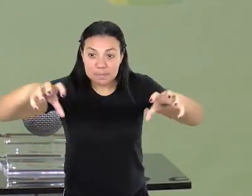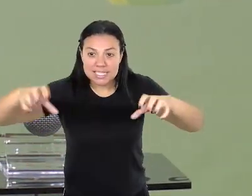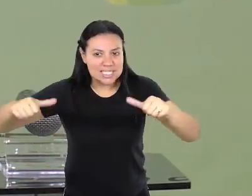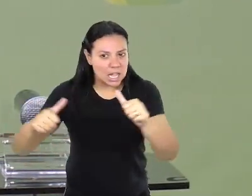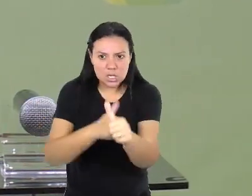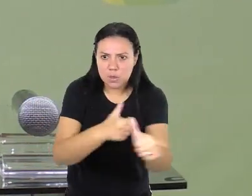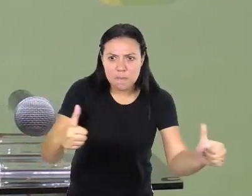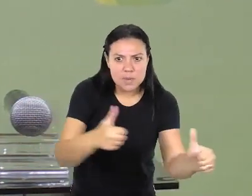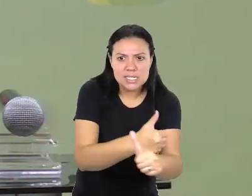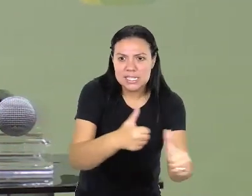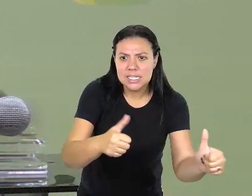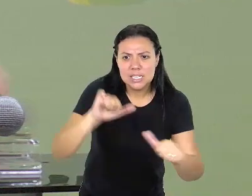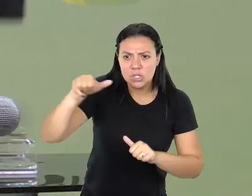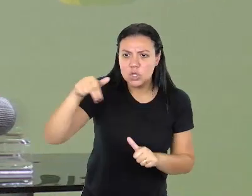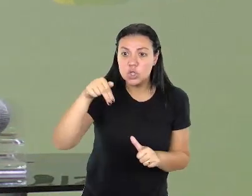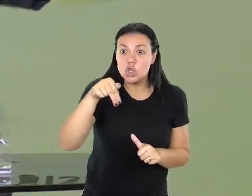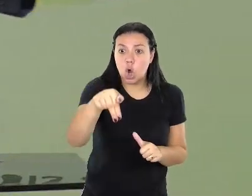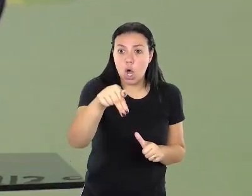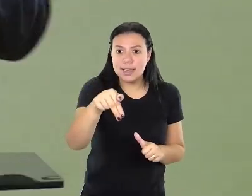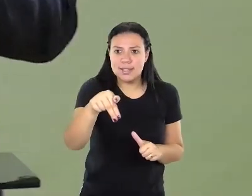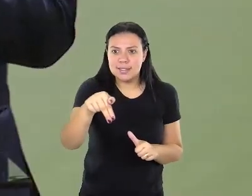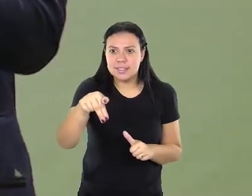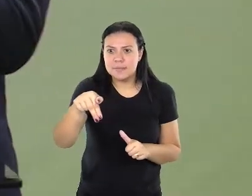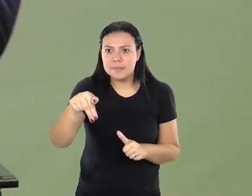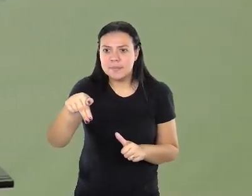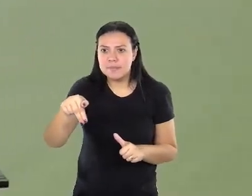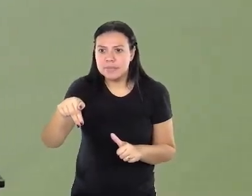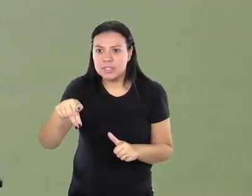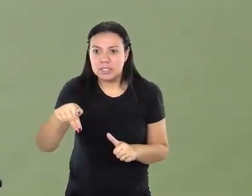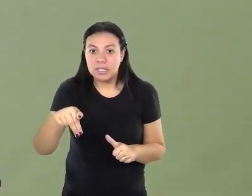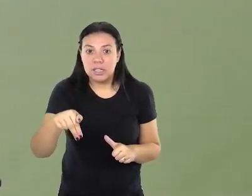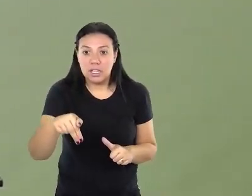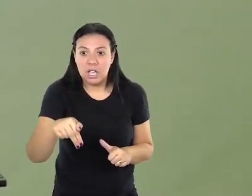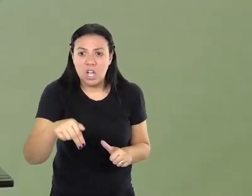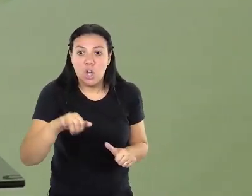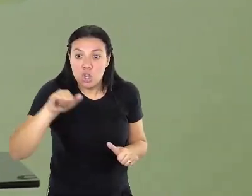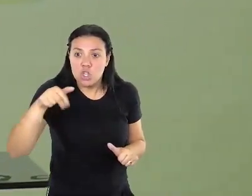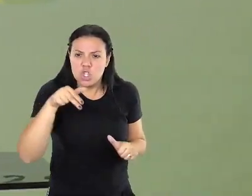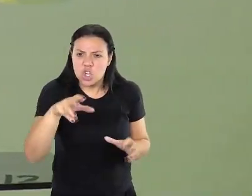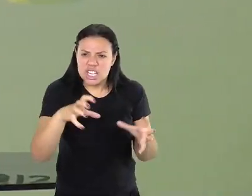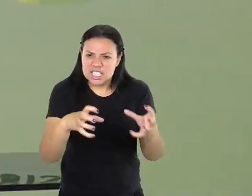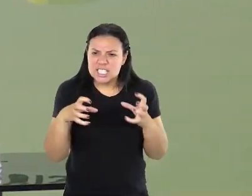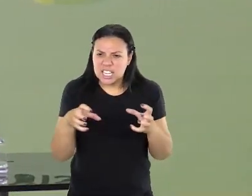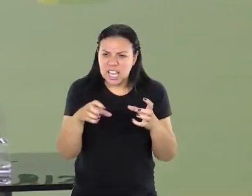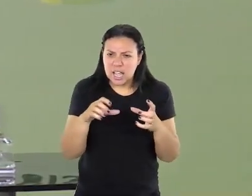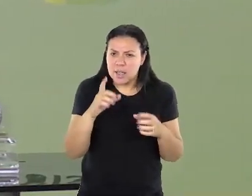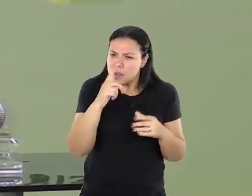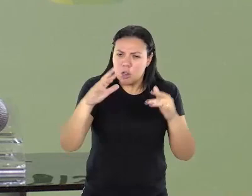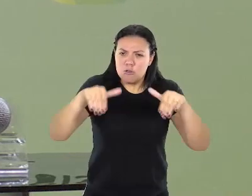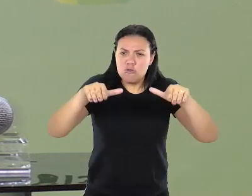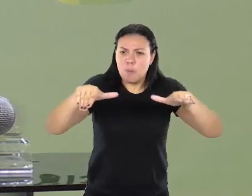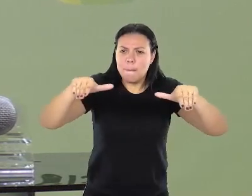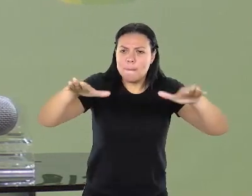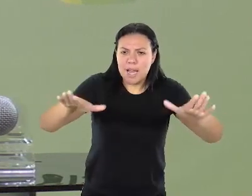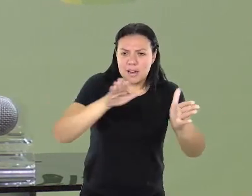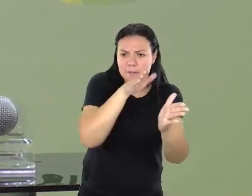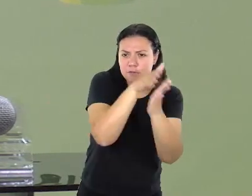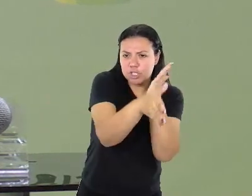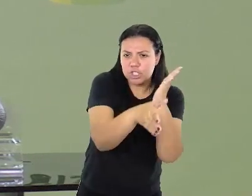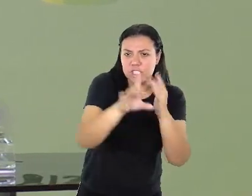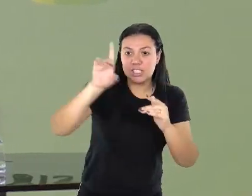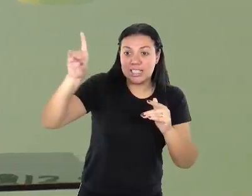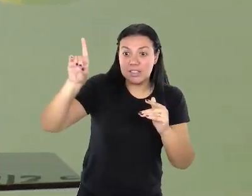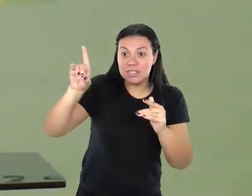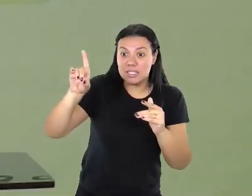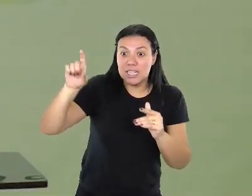Jonas tenta fugir de Deus pedindo que ele fosse lançado no mar. Deus prepara um peixe para engolir Jonas. Depois de 3 dias, esse